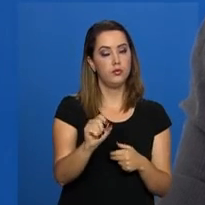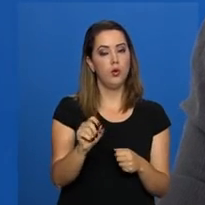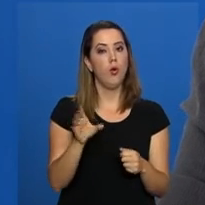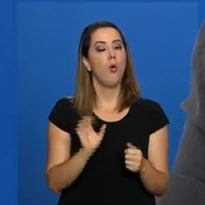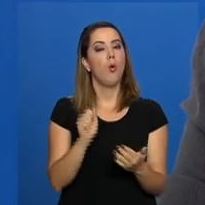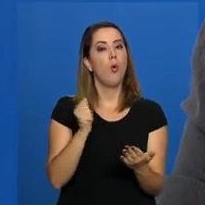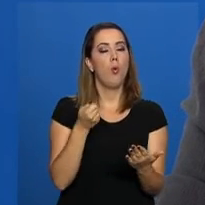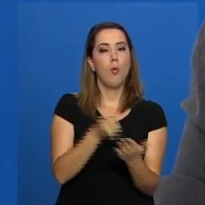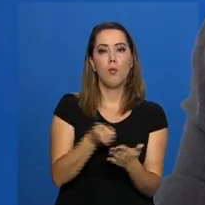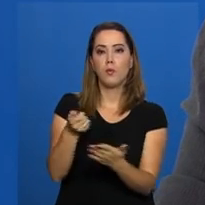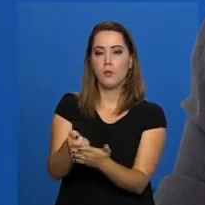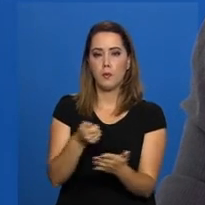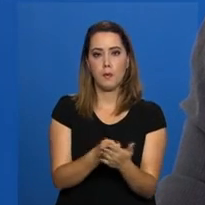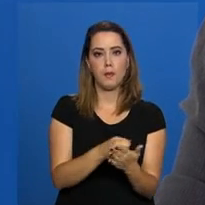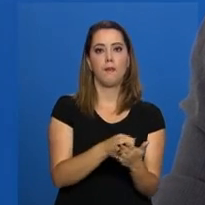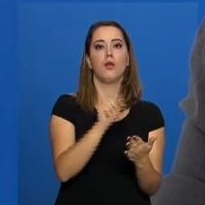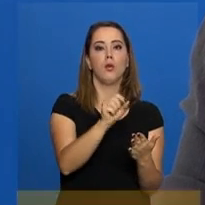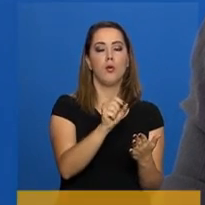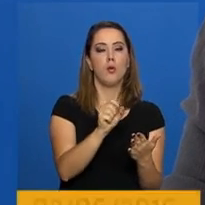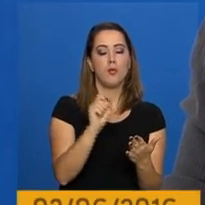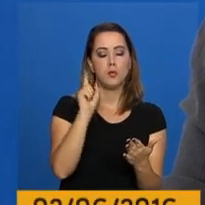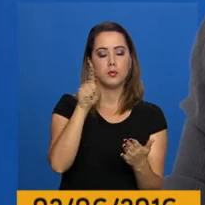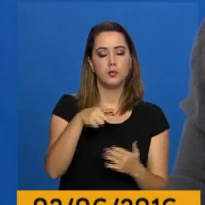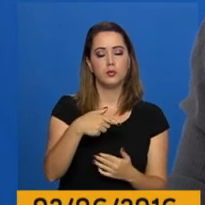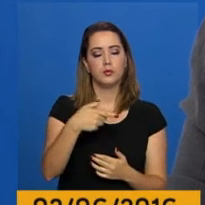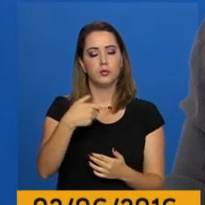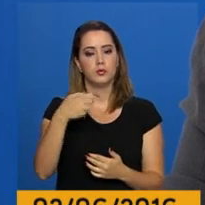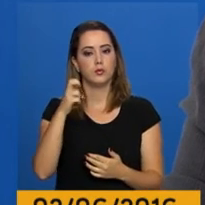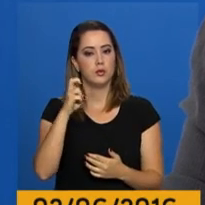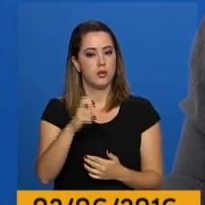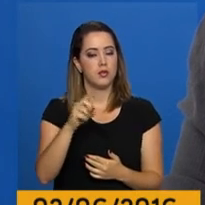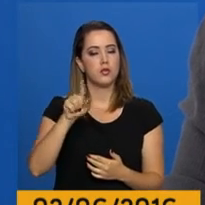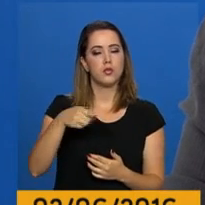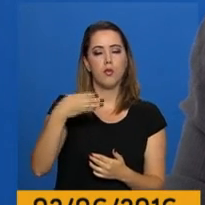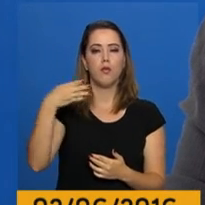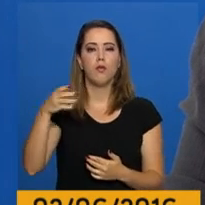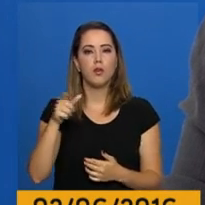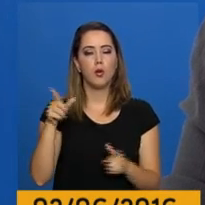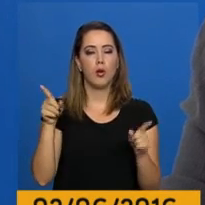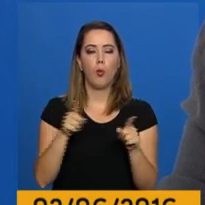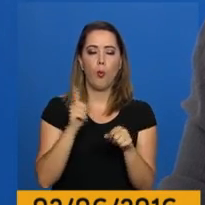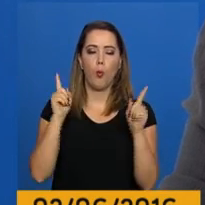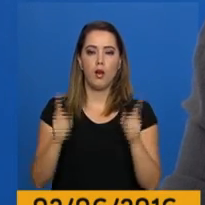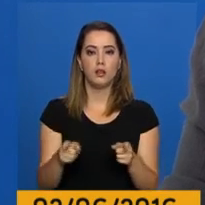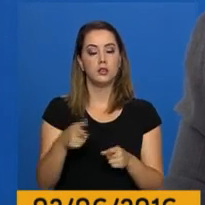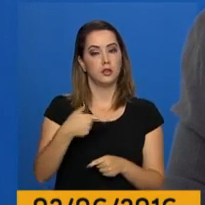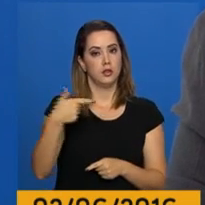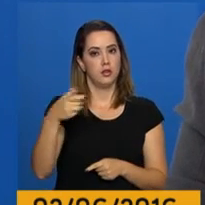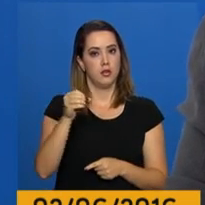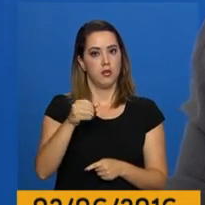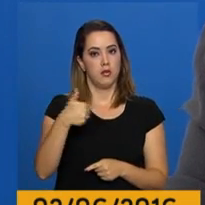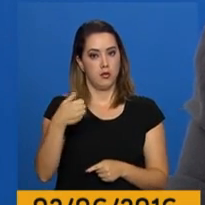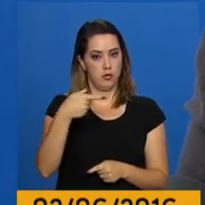folha total do judiciário em 2016, 5,4% em 2017 e 6% em 2018. Certo?